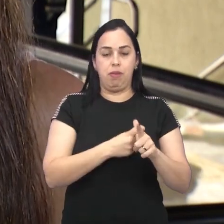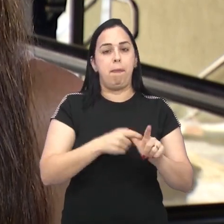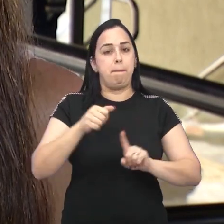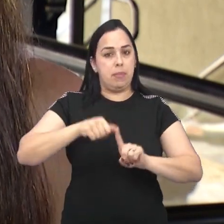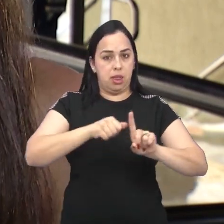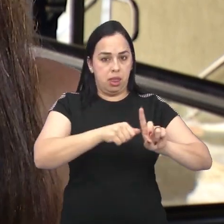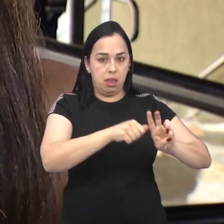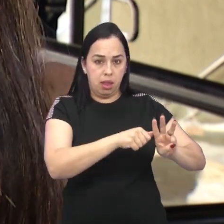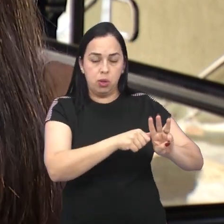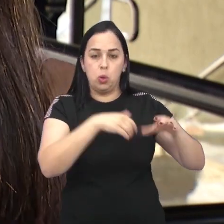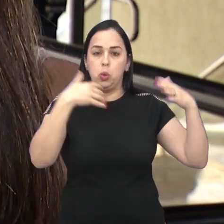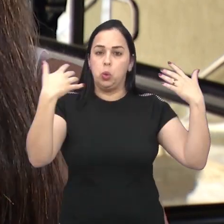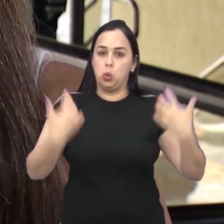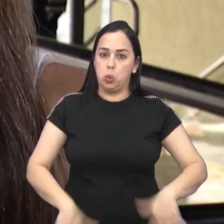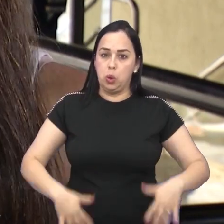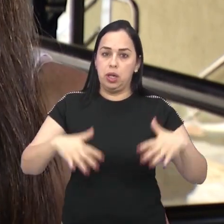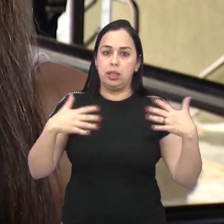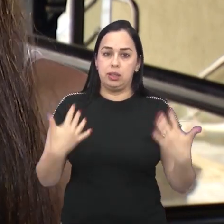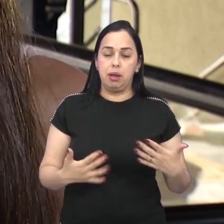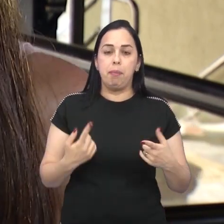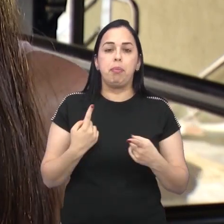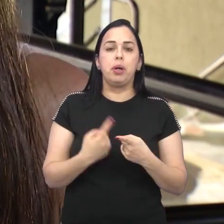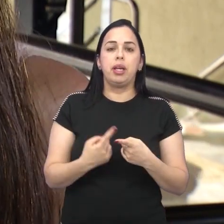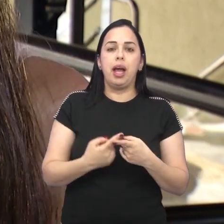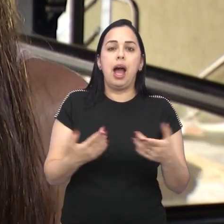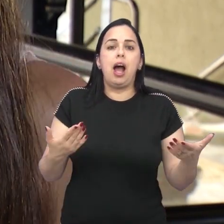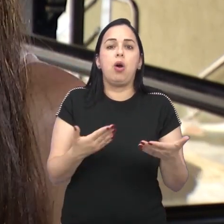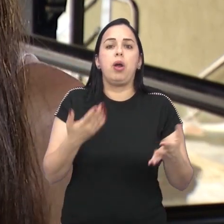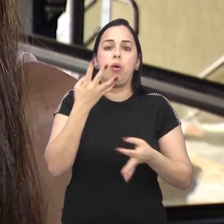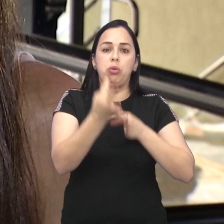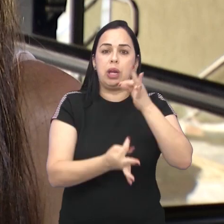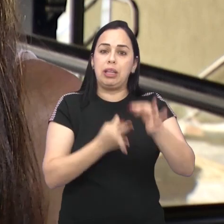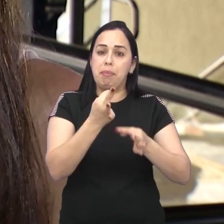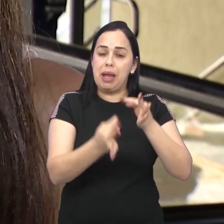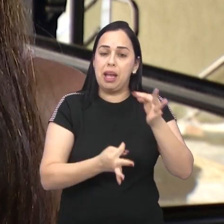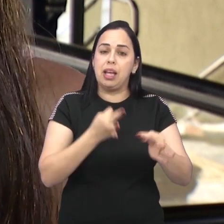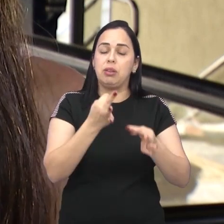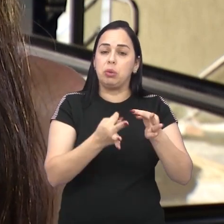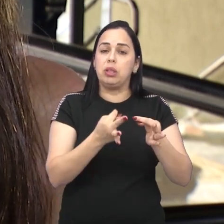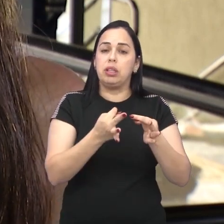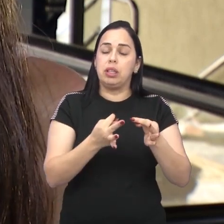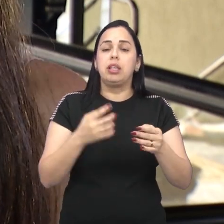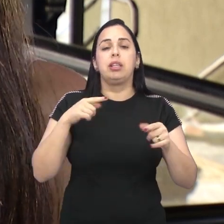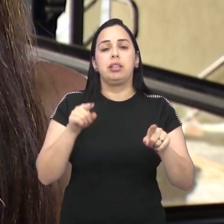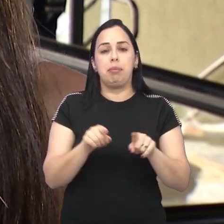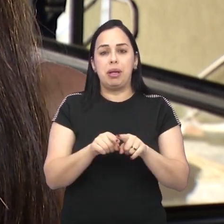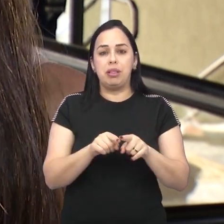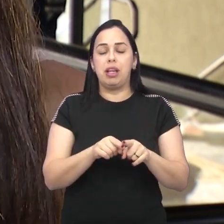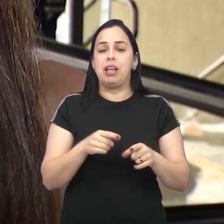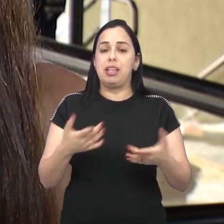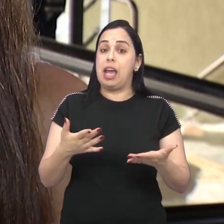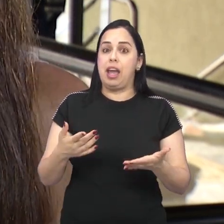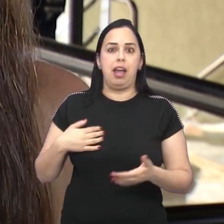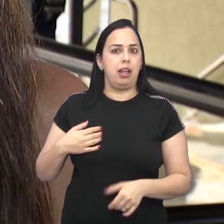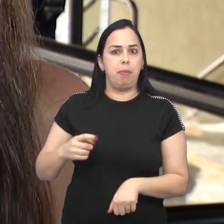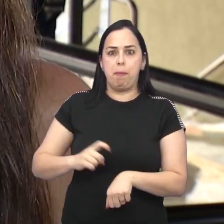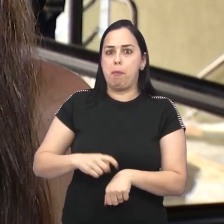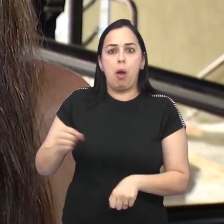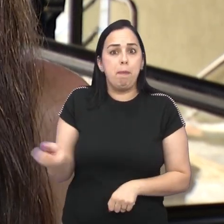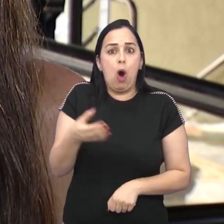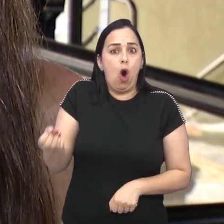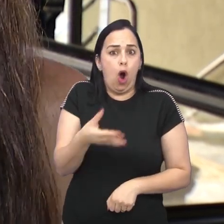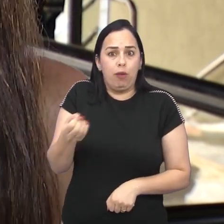déficit mensal, ele é um déficit muito grande, até porque todos os tratamentos oncológicos oferecidos são de